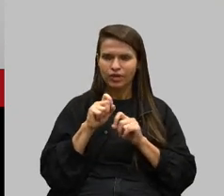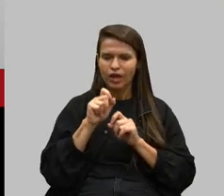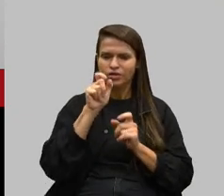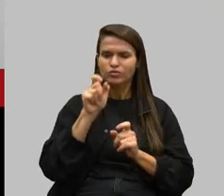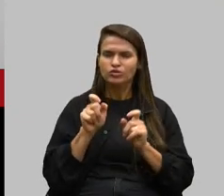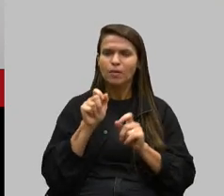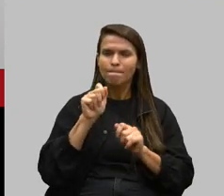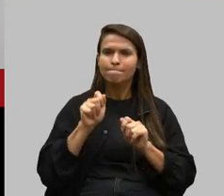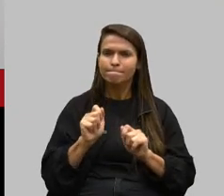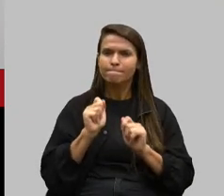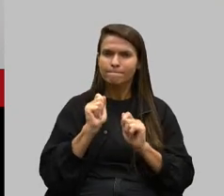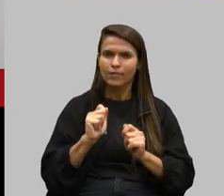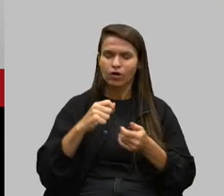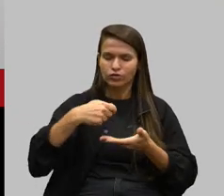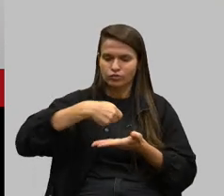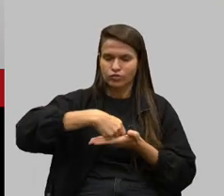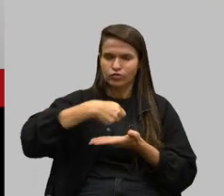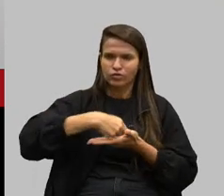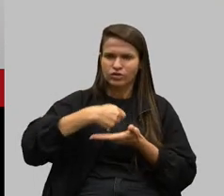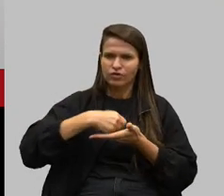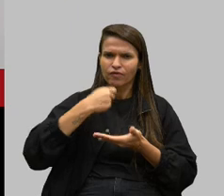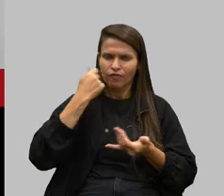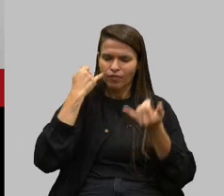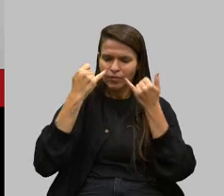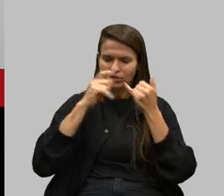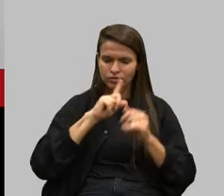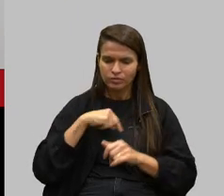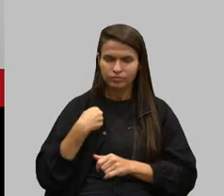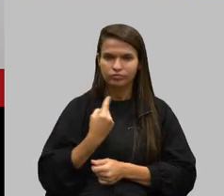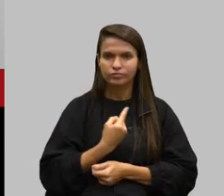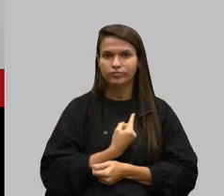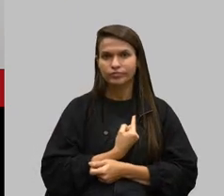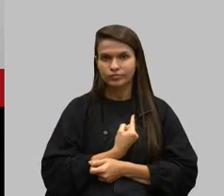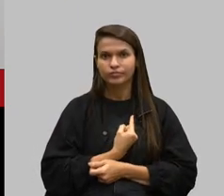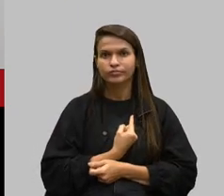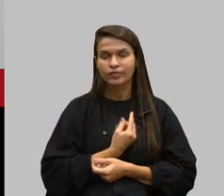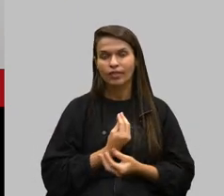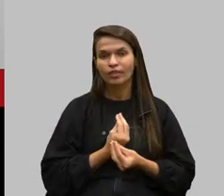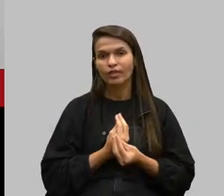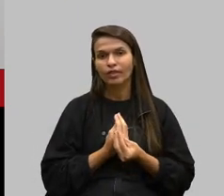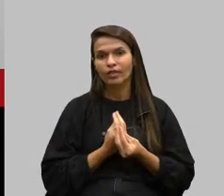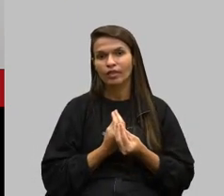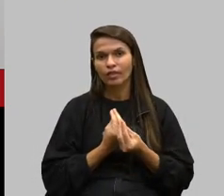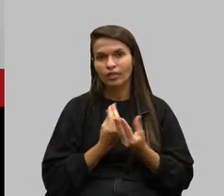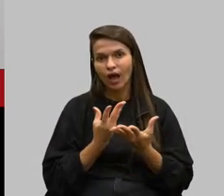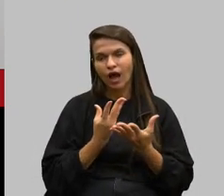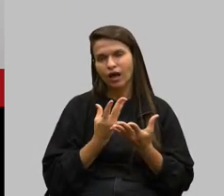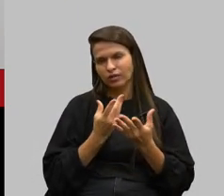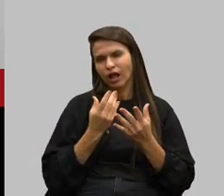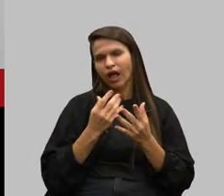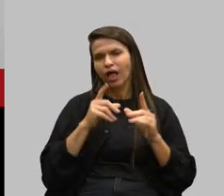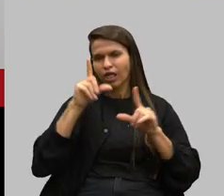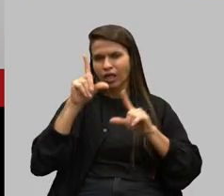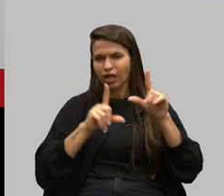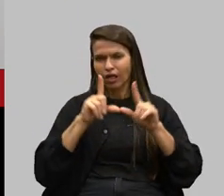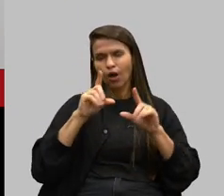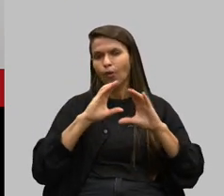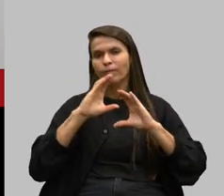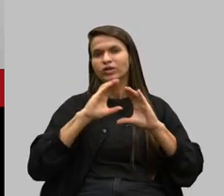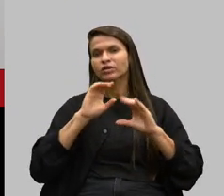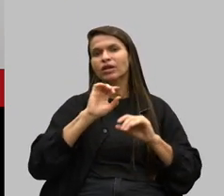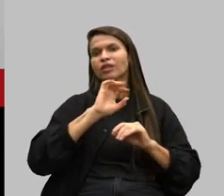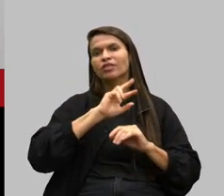cobrar a partir de informações que a gente eh dá tanto na imprensa porque a comunicação não é só